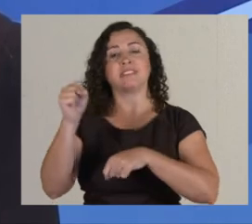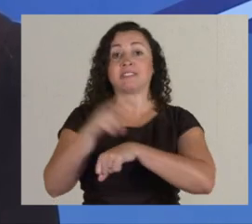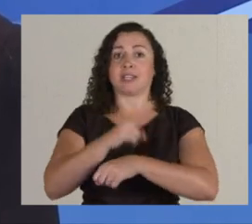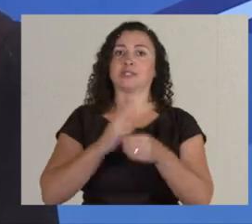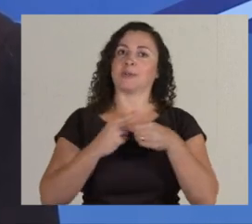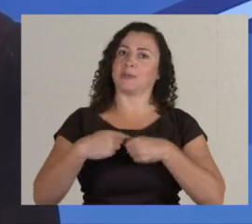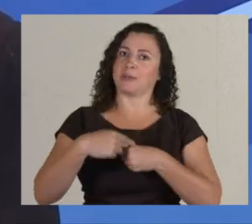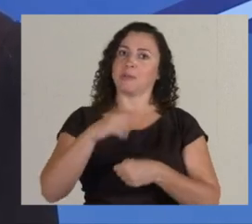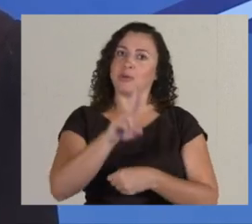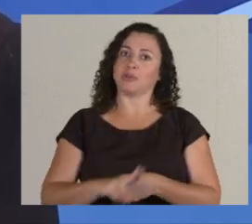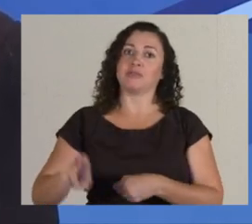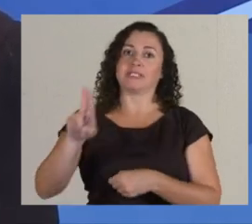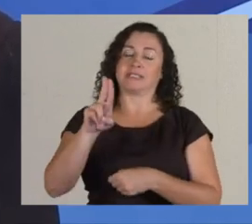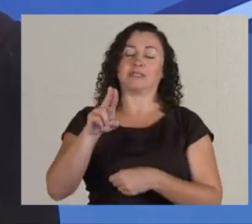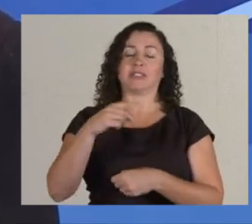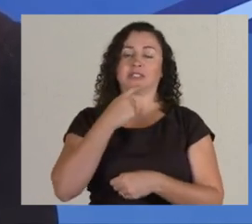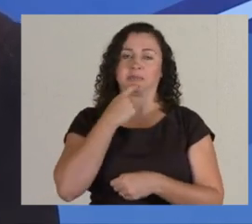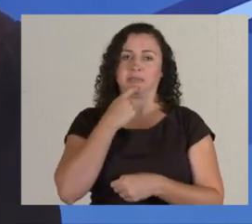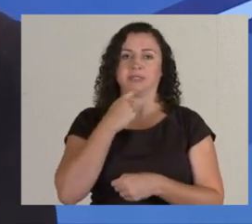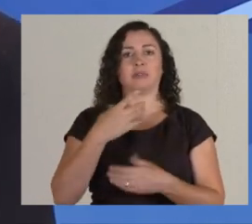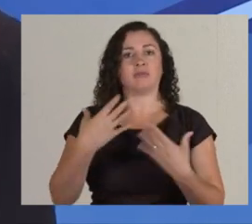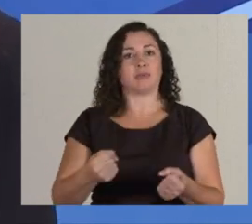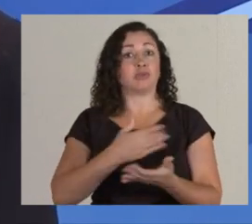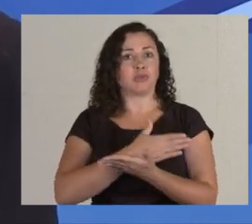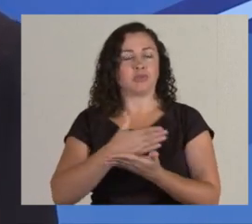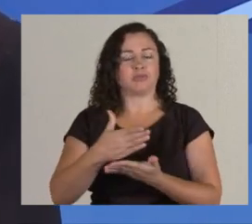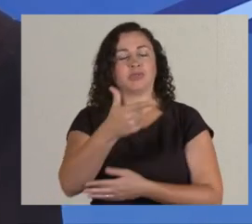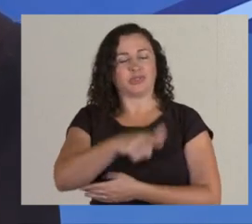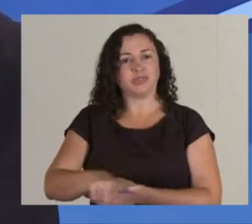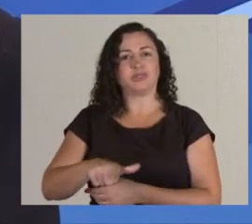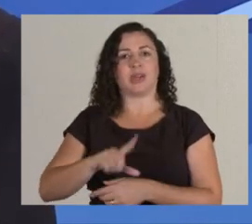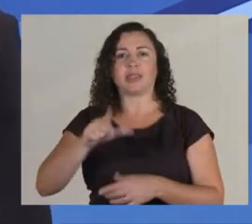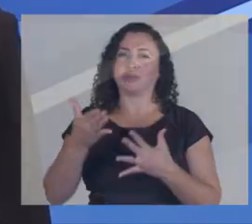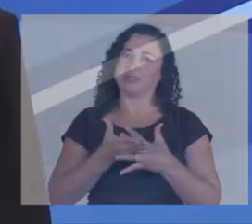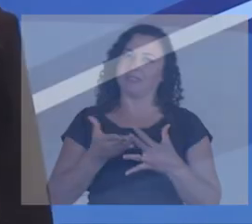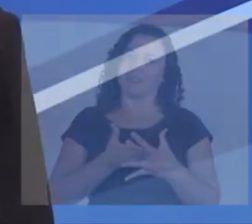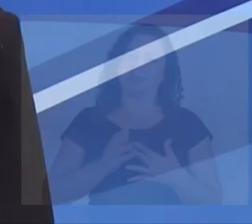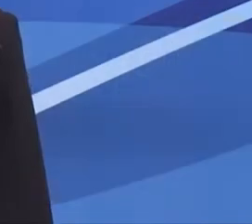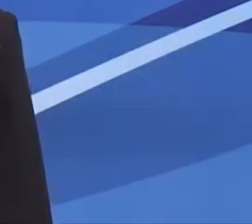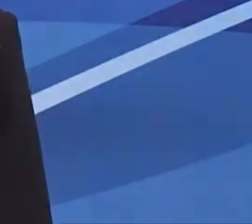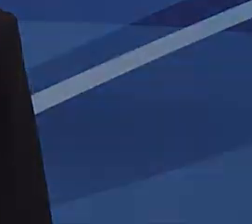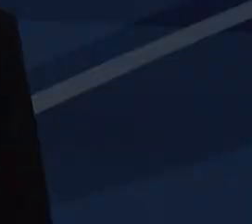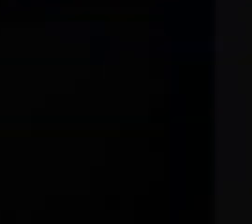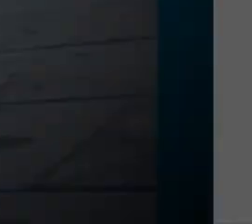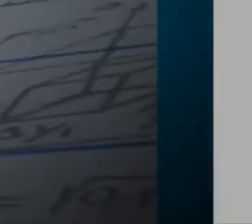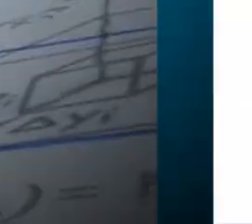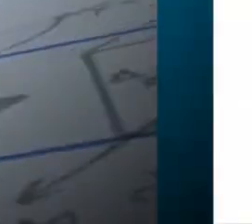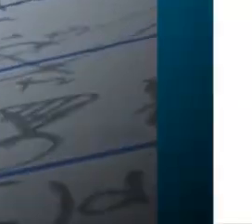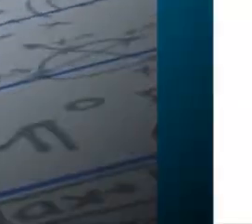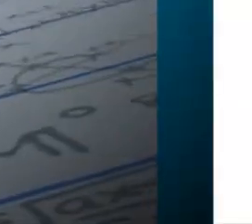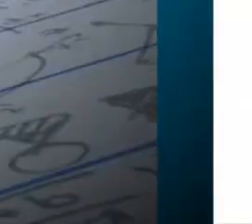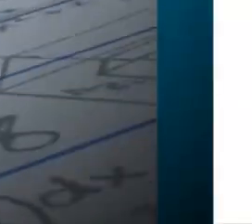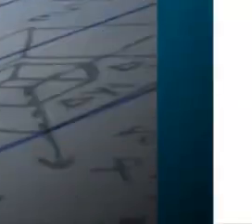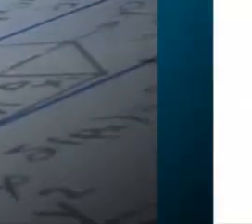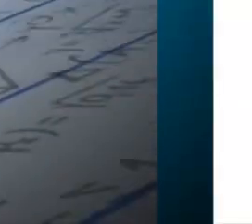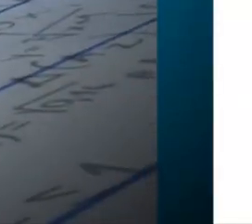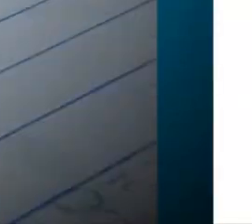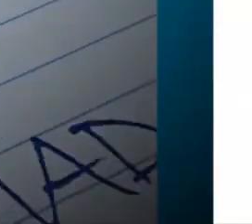forma de ingresso aqui na Universidade Estadual de Campinas. Nós vamos continuar conversando depois do intervalo.